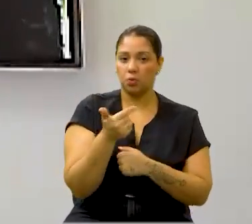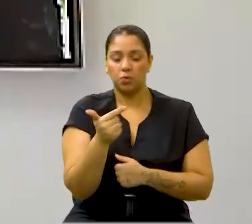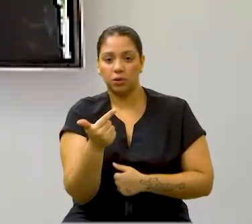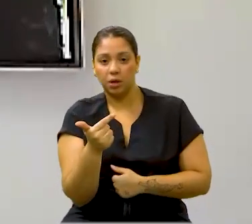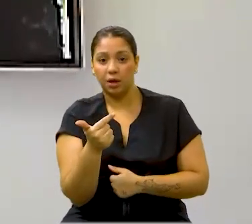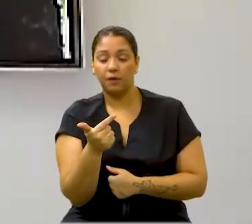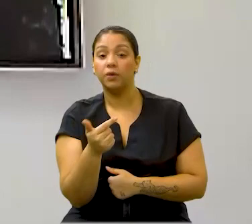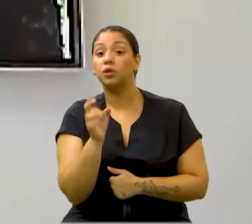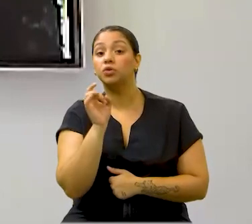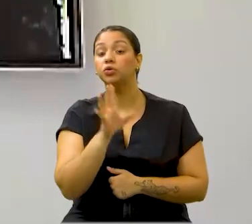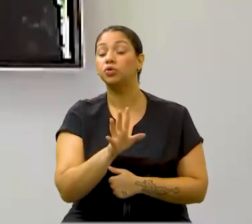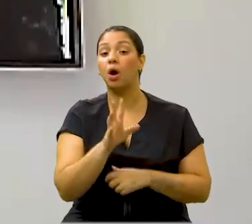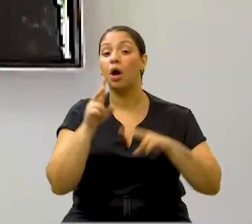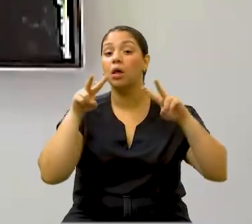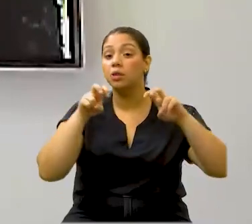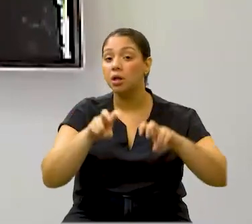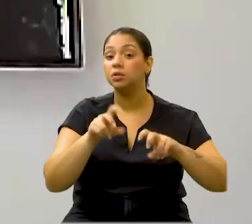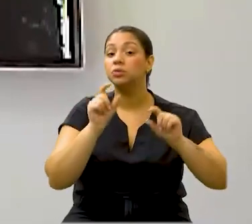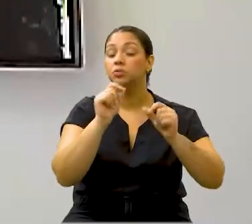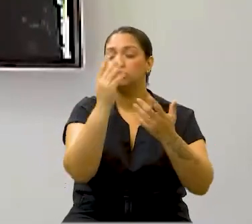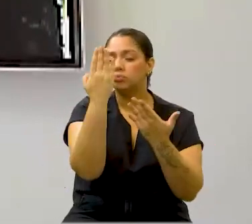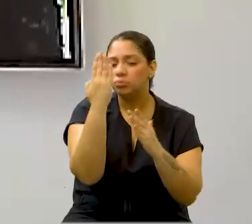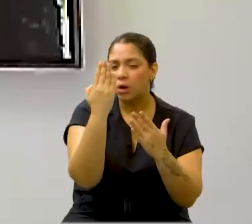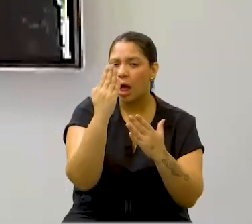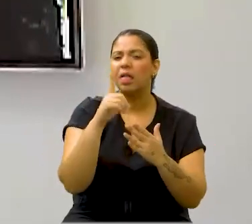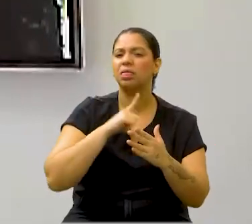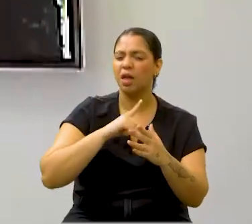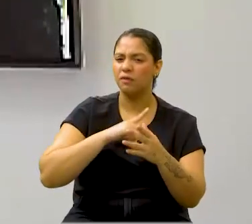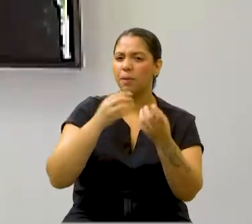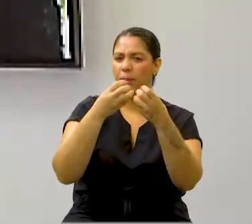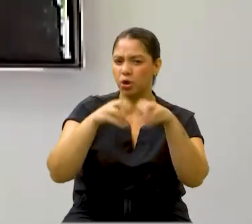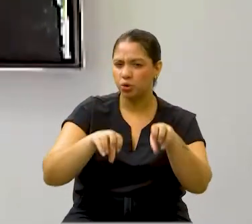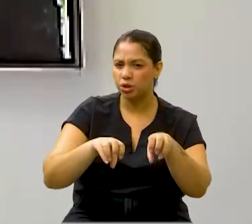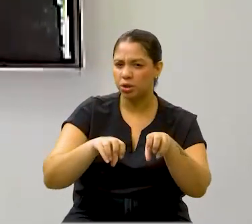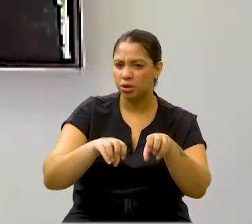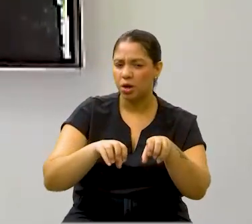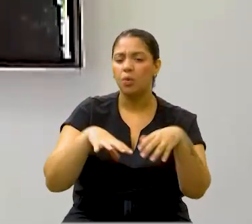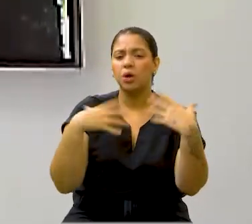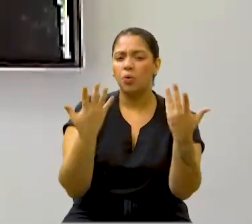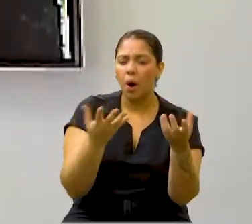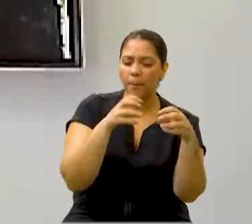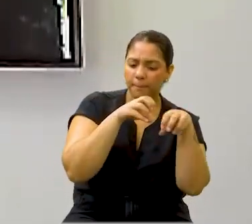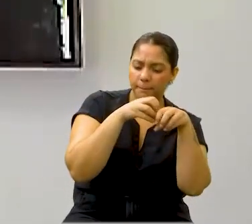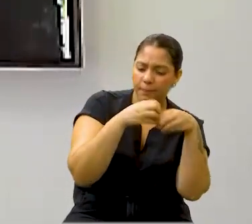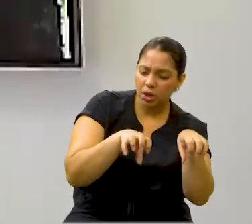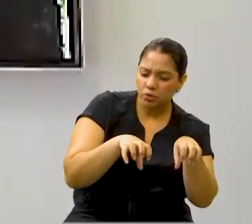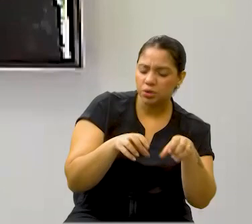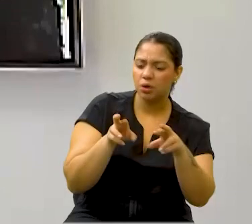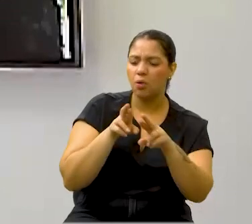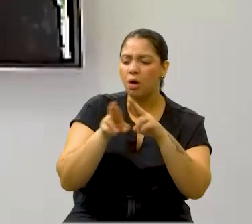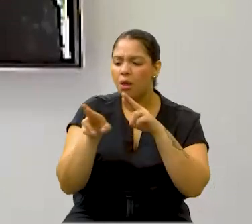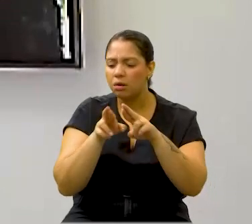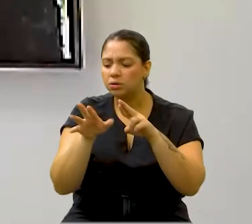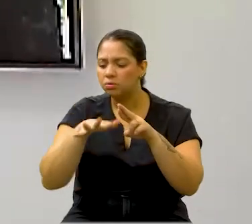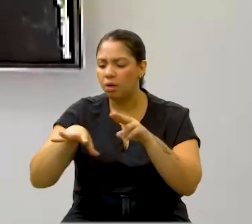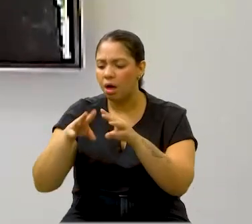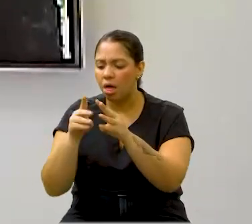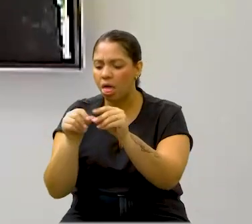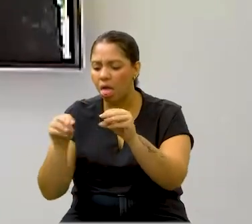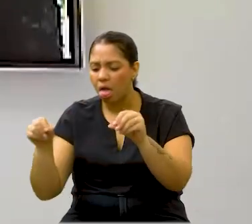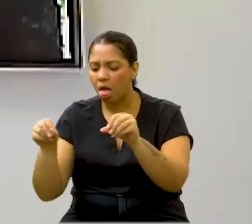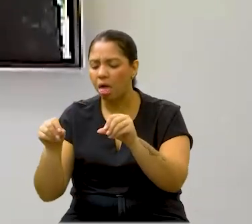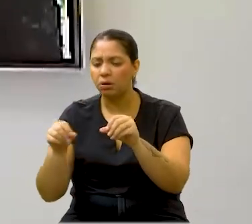omissão, se não houve, eu só vou analisar, teve o dano e qual a relação daquela área ou